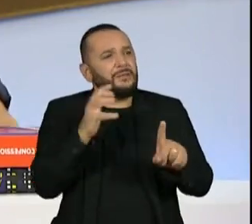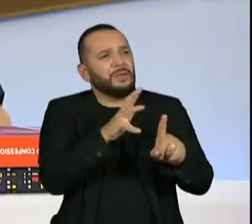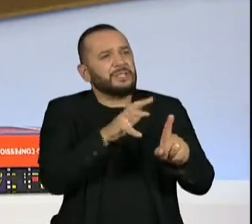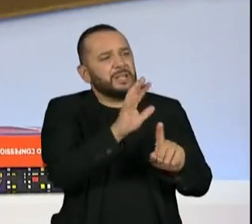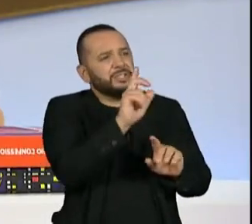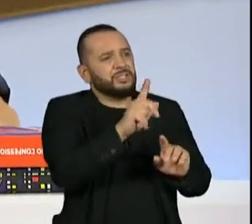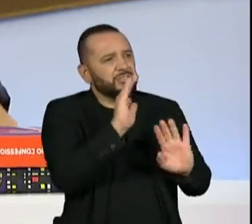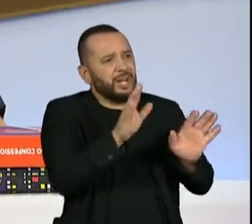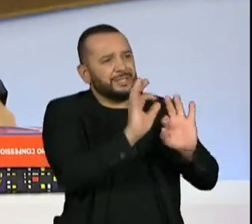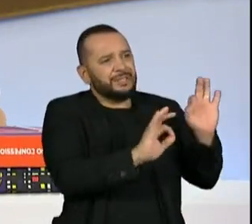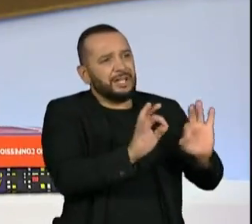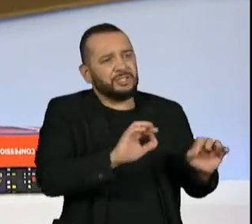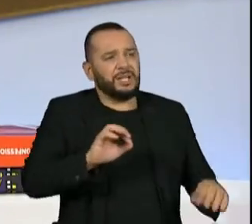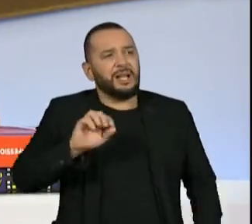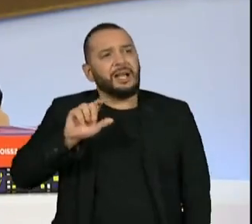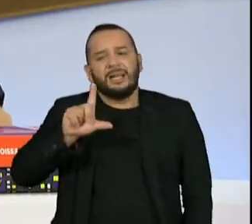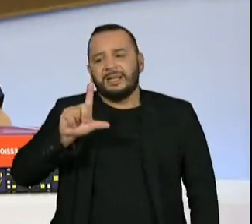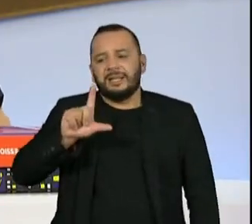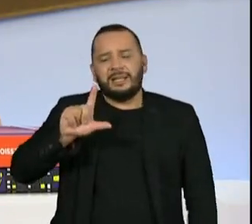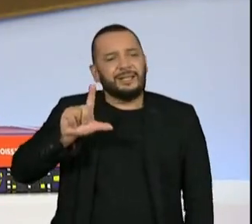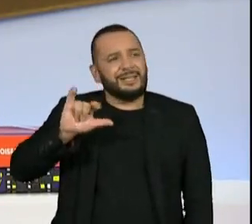Barreto era contra o voto feminino,